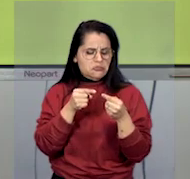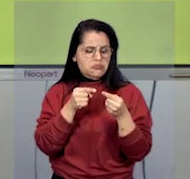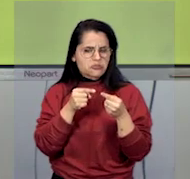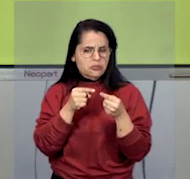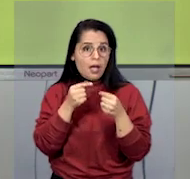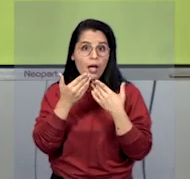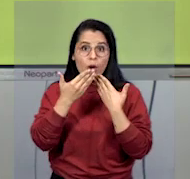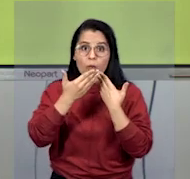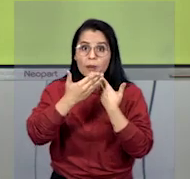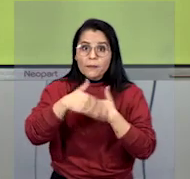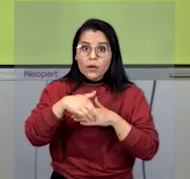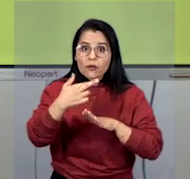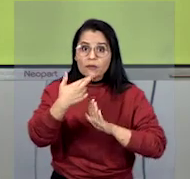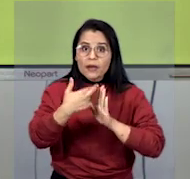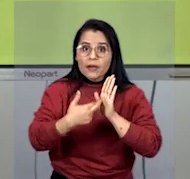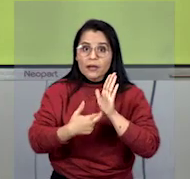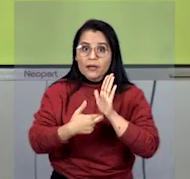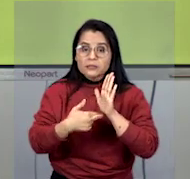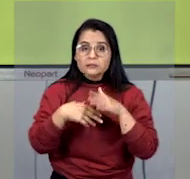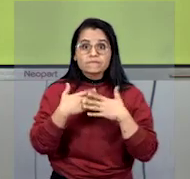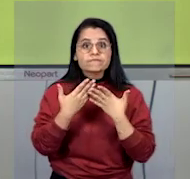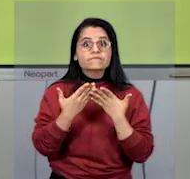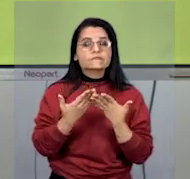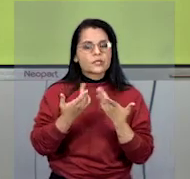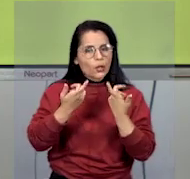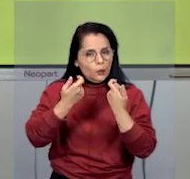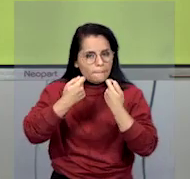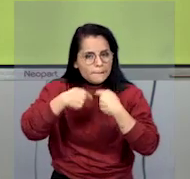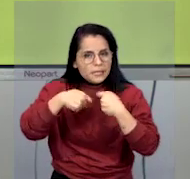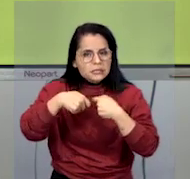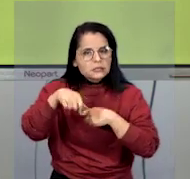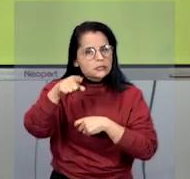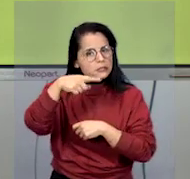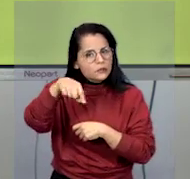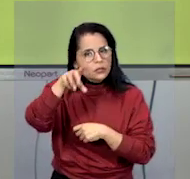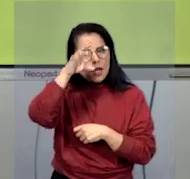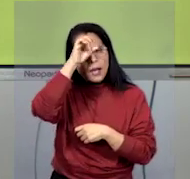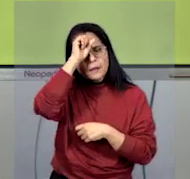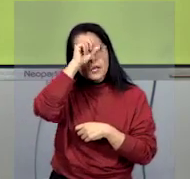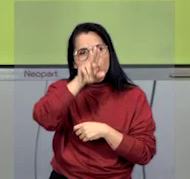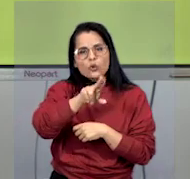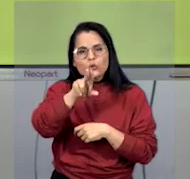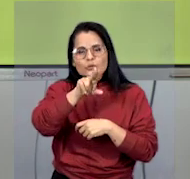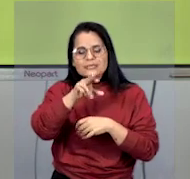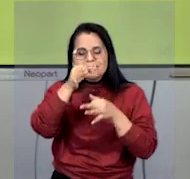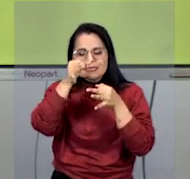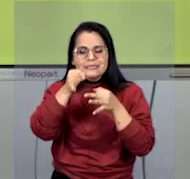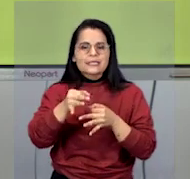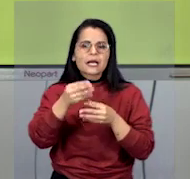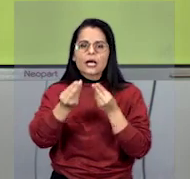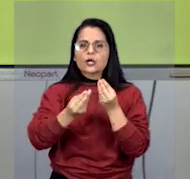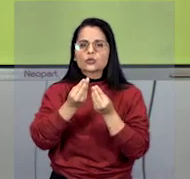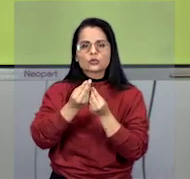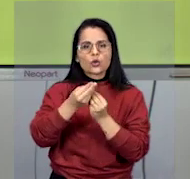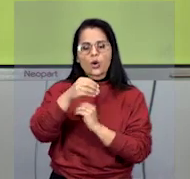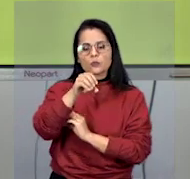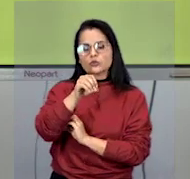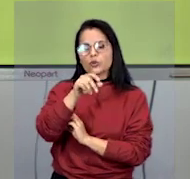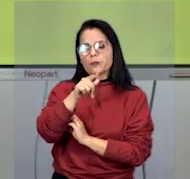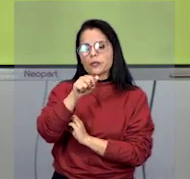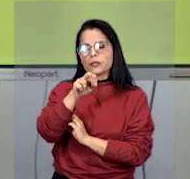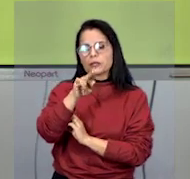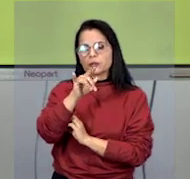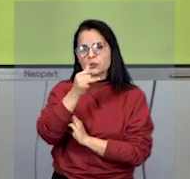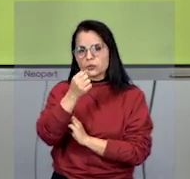uma prova de redação. E é preciso que você saiba utilizar adequadamente os operadores